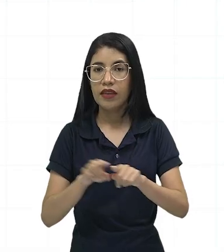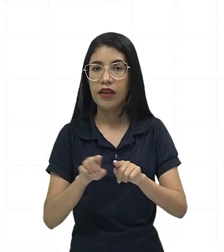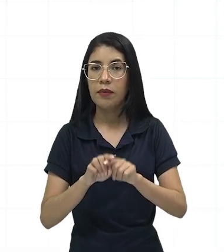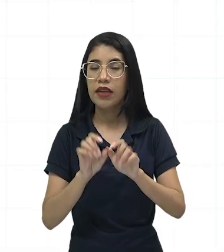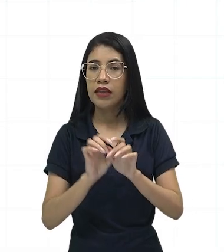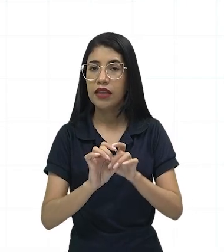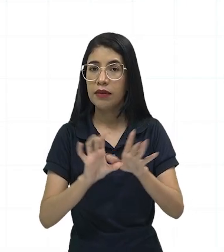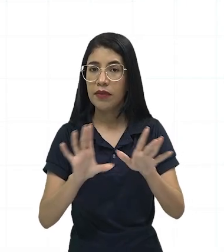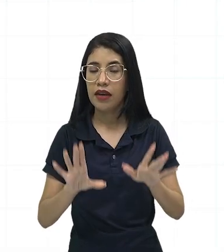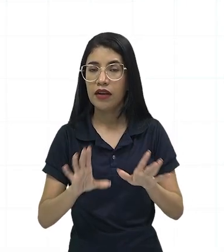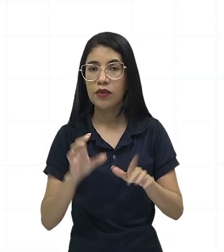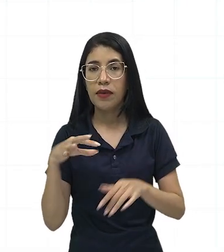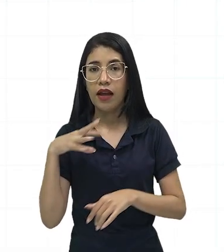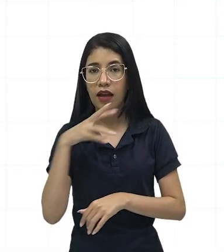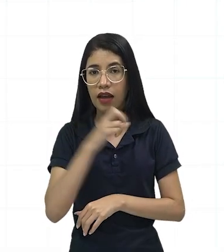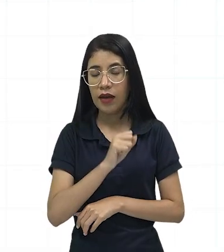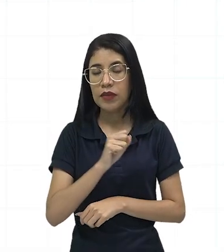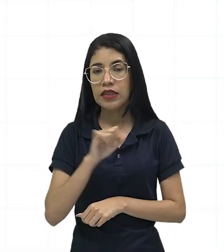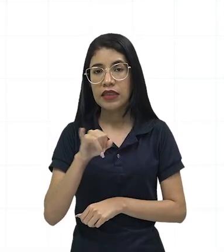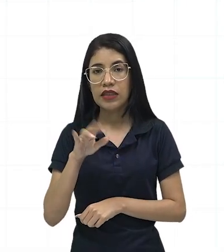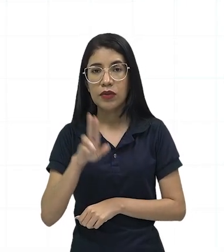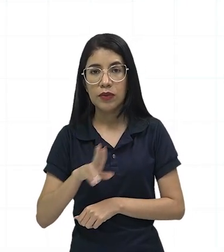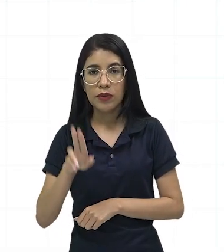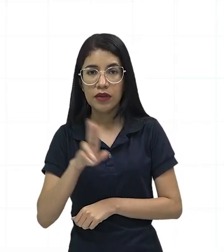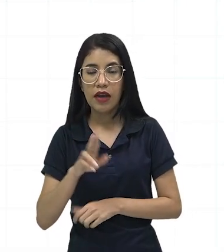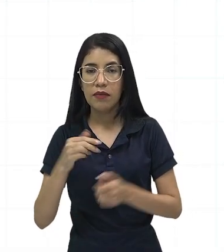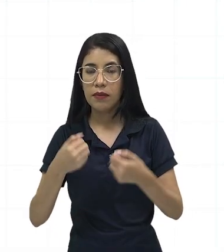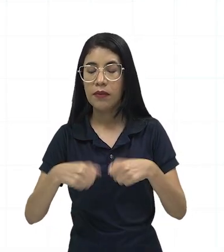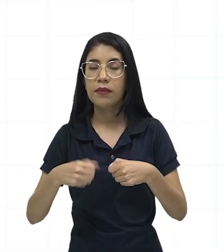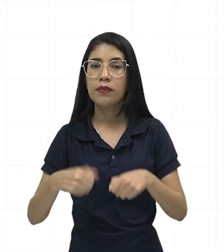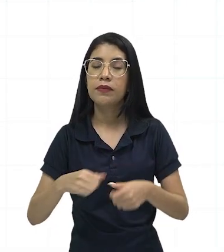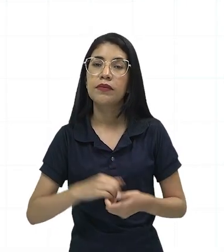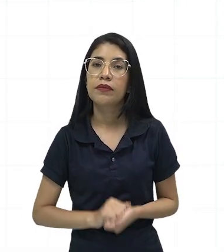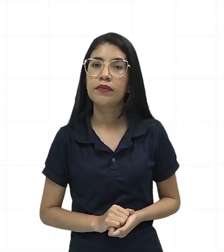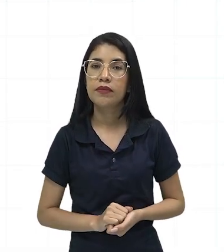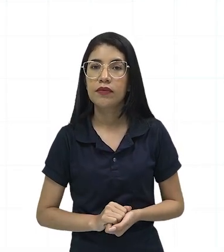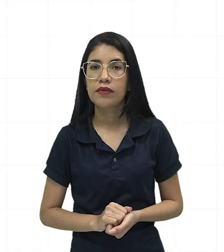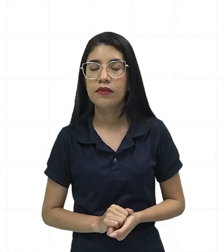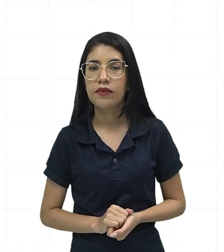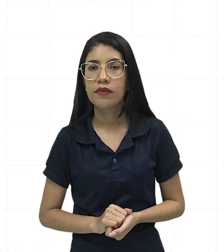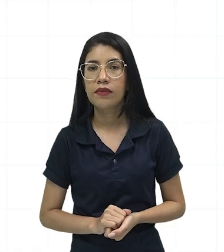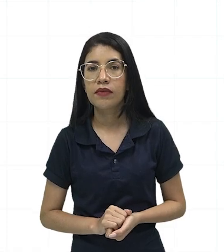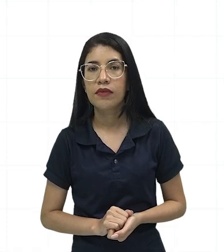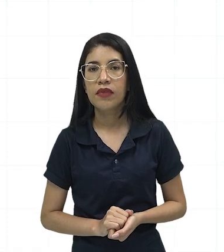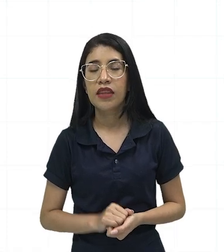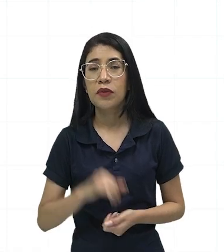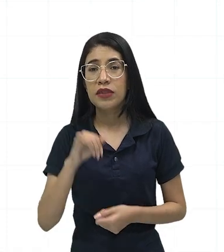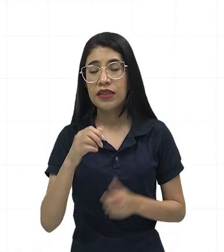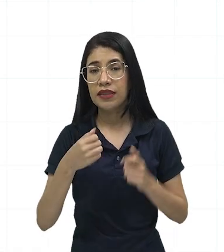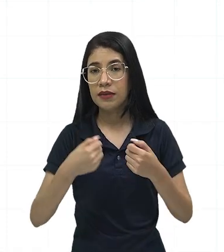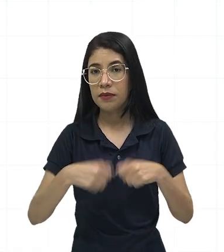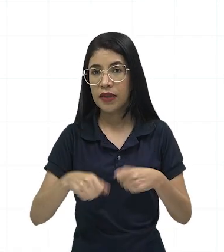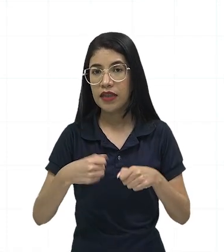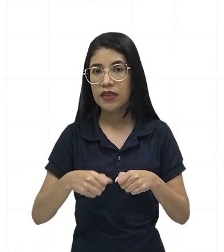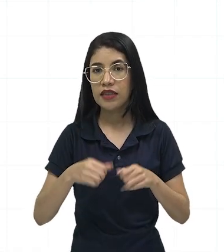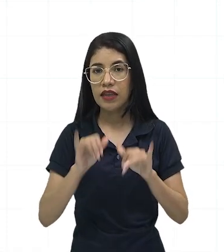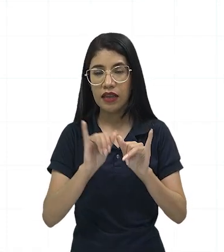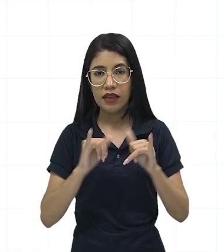liberando-as rapidamente quando solicitados, tá? Então, se for necessário naquele